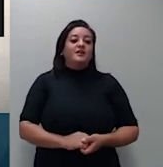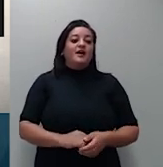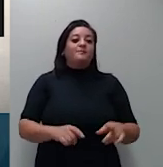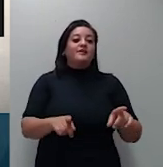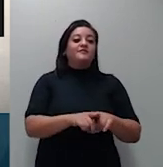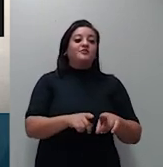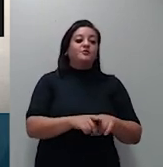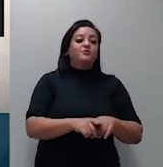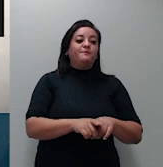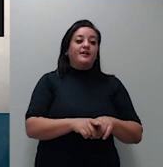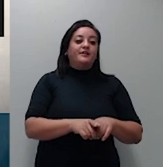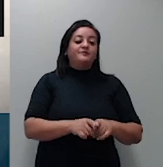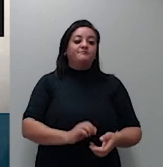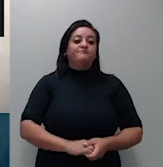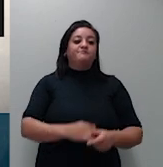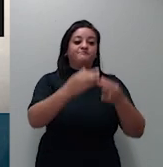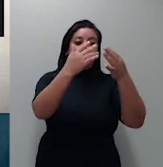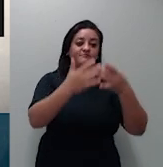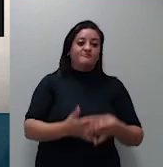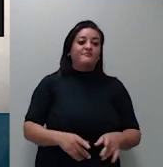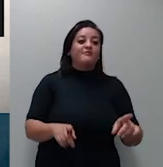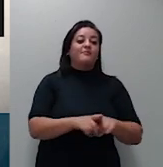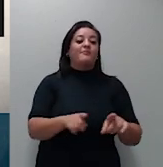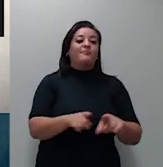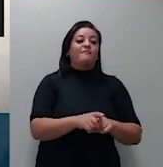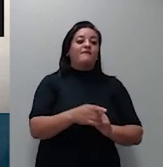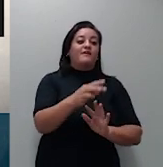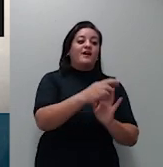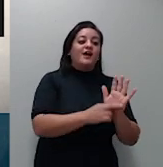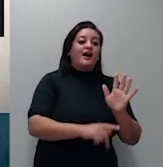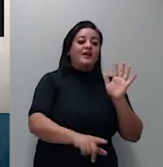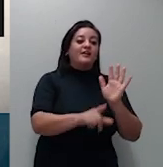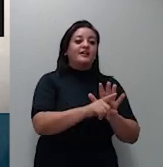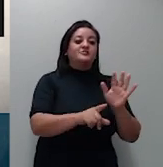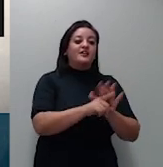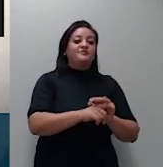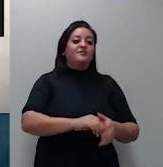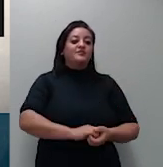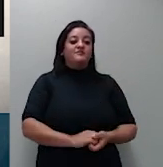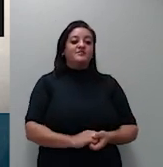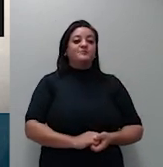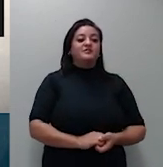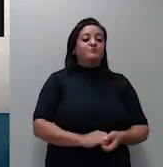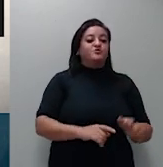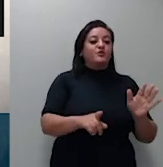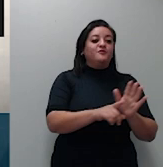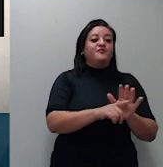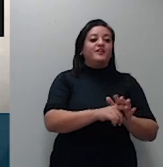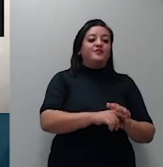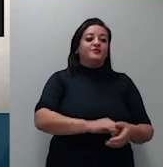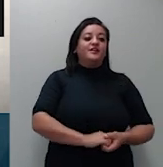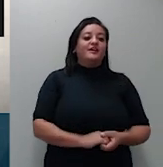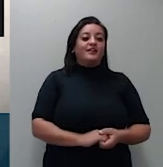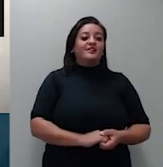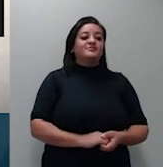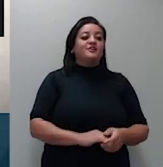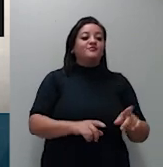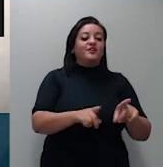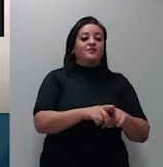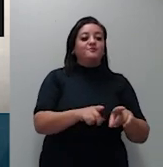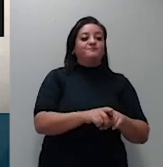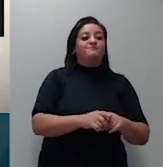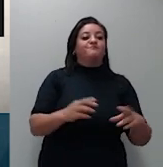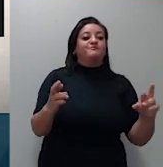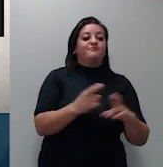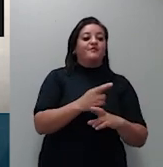configurados os requisitos legais para alteração de Registro Civil torna-se inviável a pretensão em razão do princípio